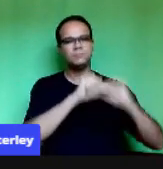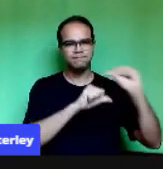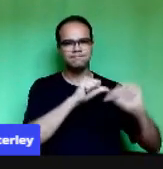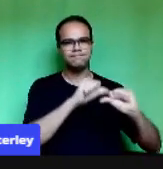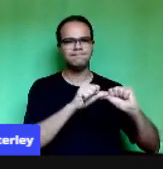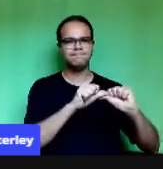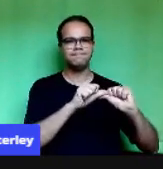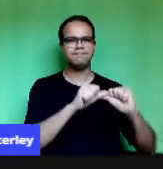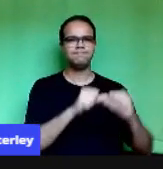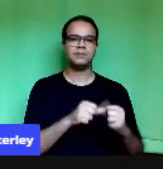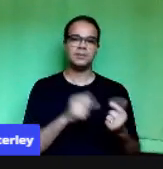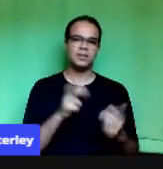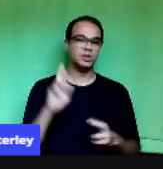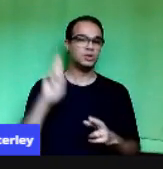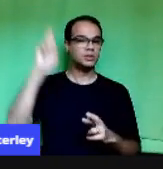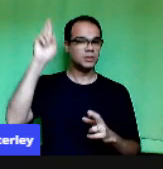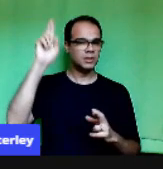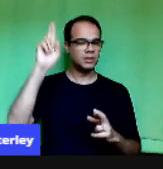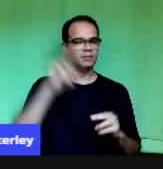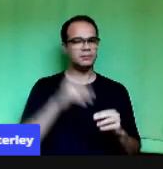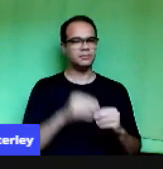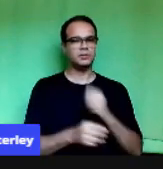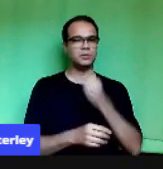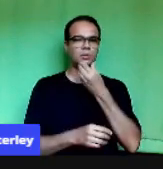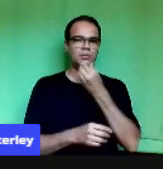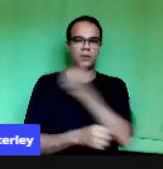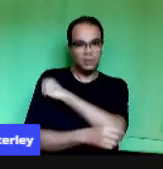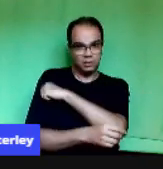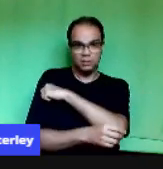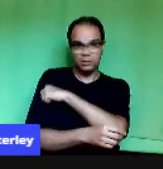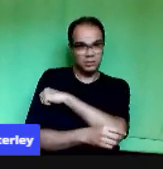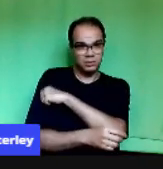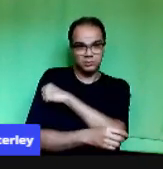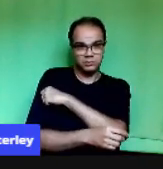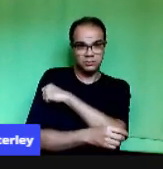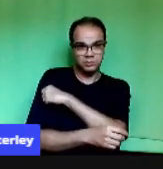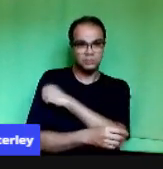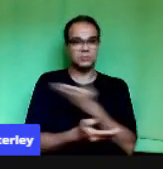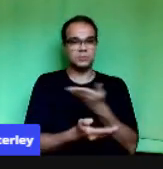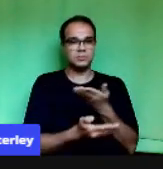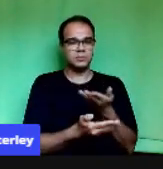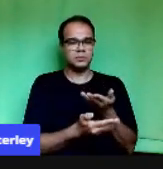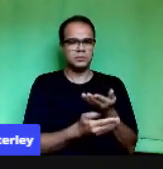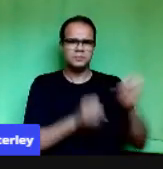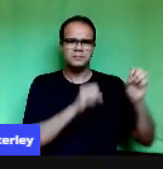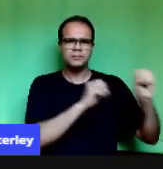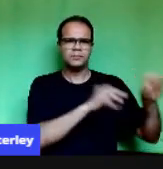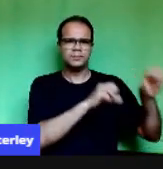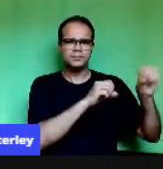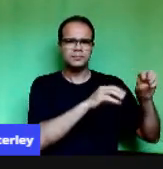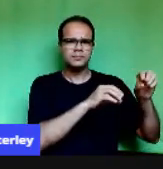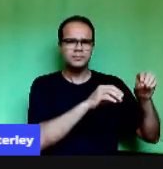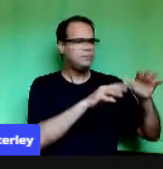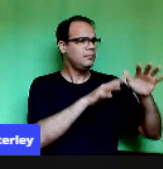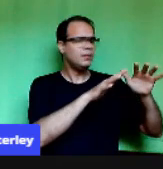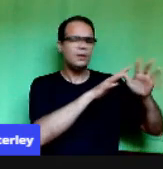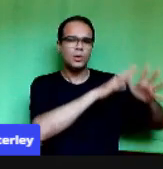e gestores e estudantes, e também, quando nós falamos dessa educação, nós falamos da comunidade